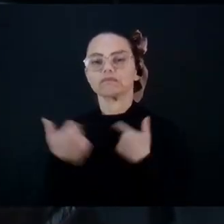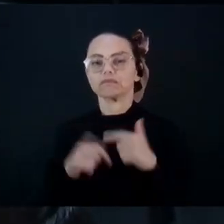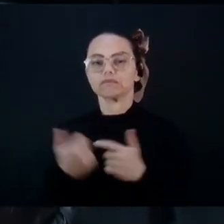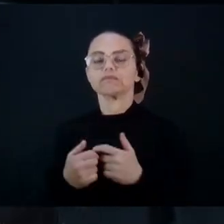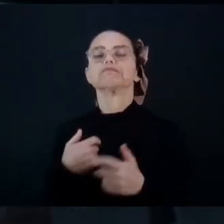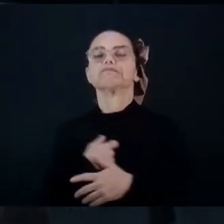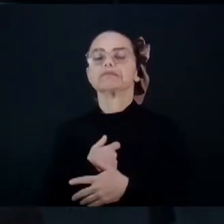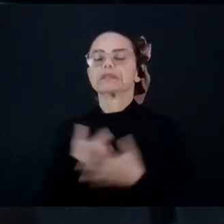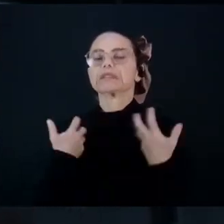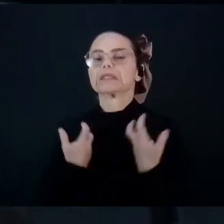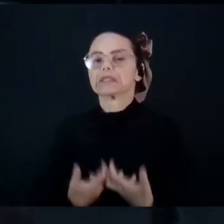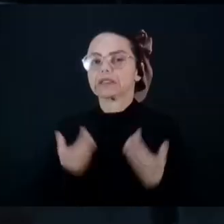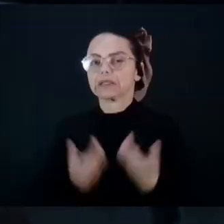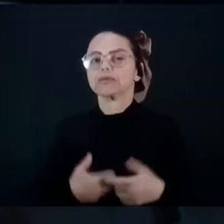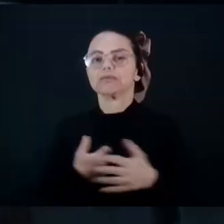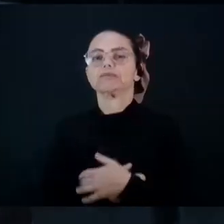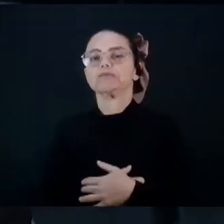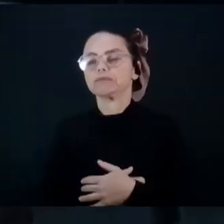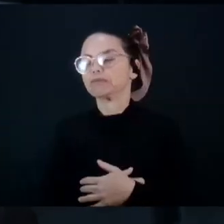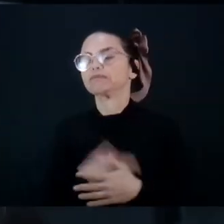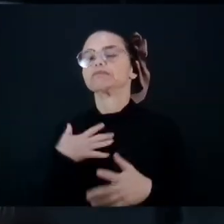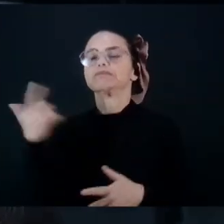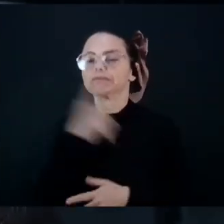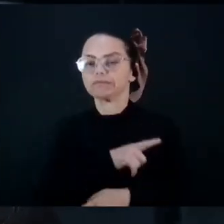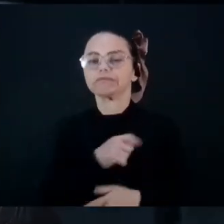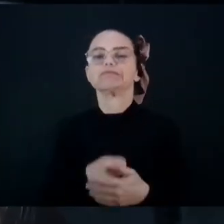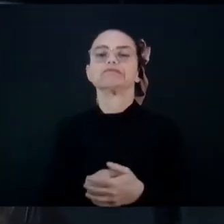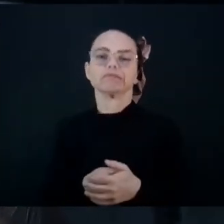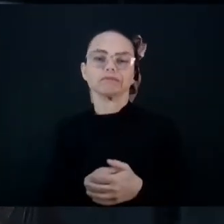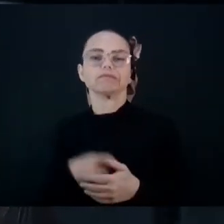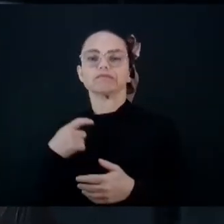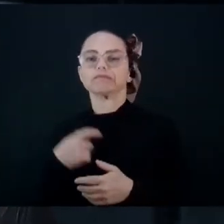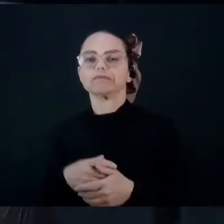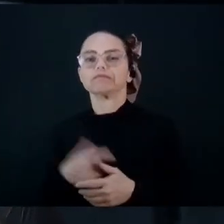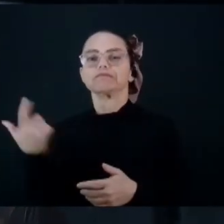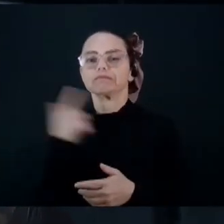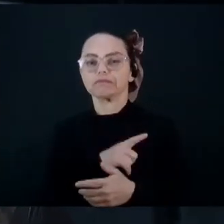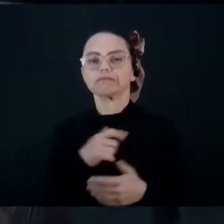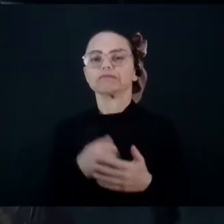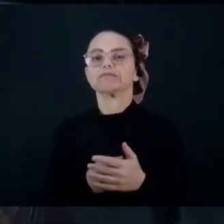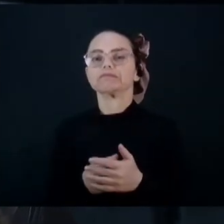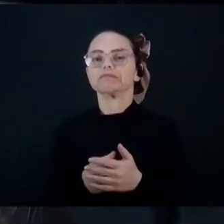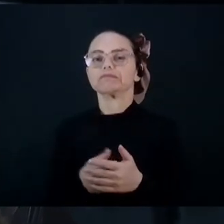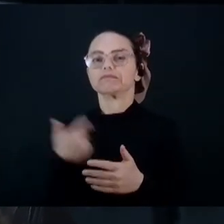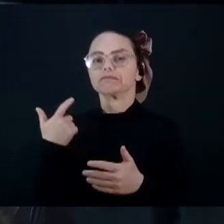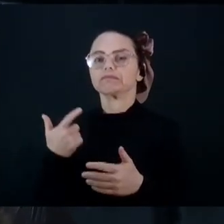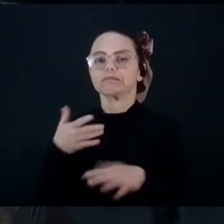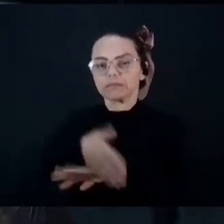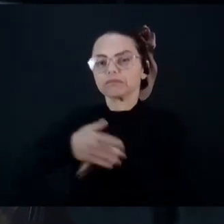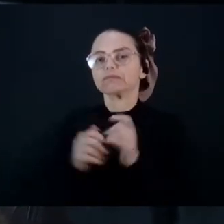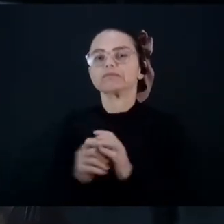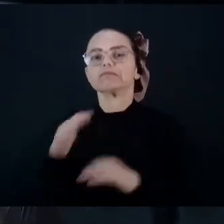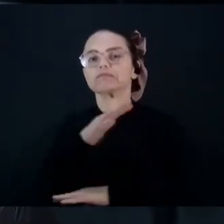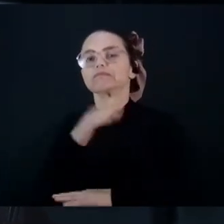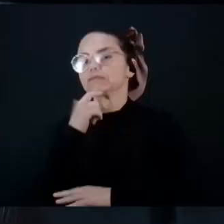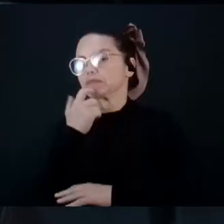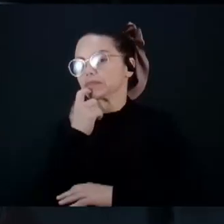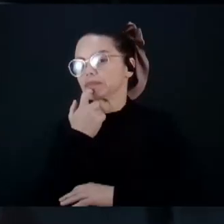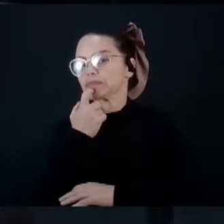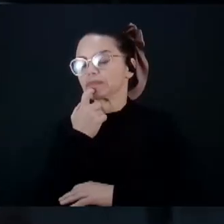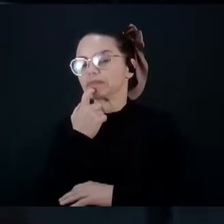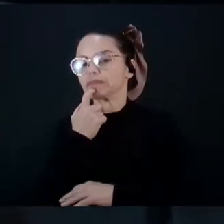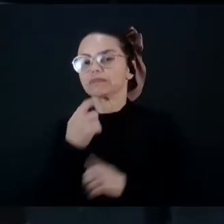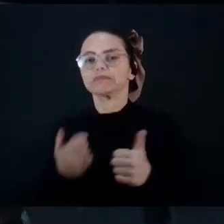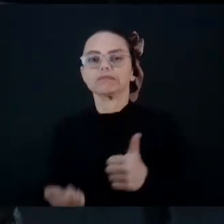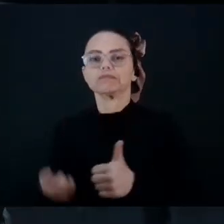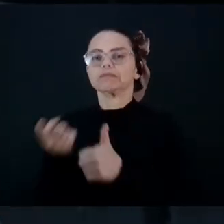puxado, então para mim foi uma grande conquista ter conseguido ficar assim, entre os primeiros, né,